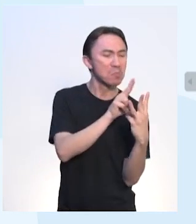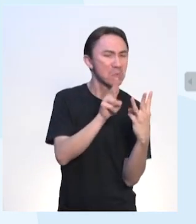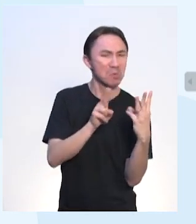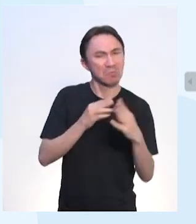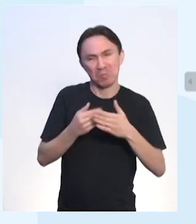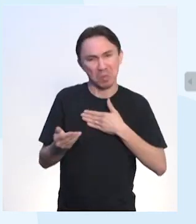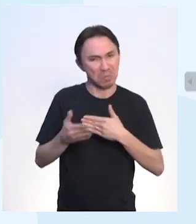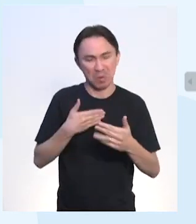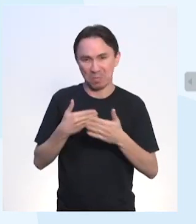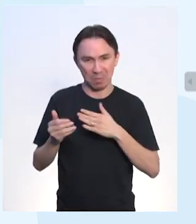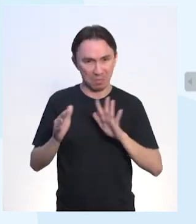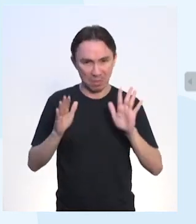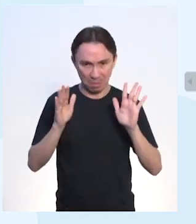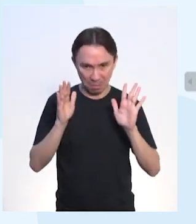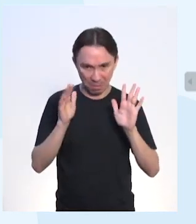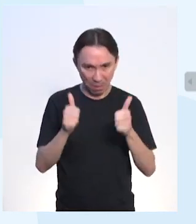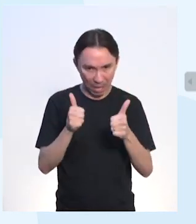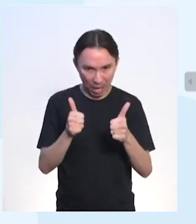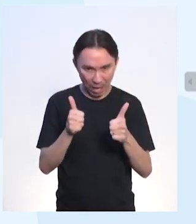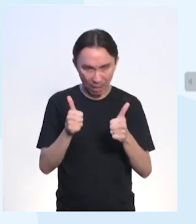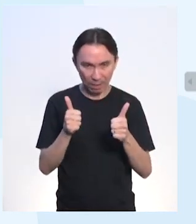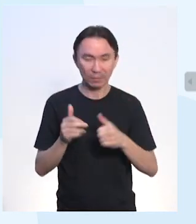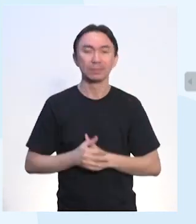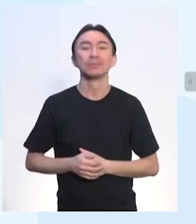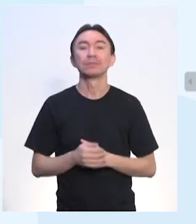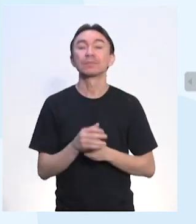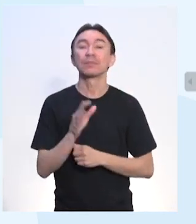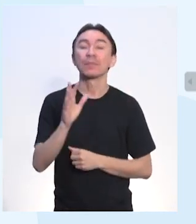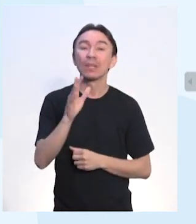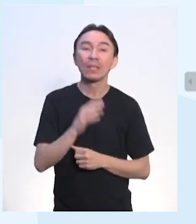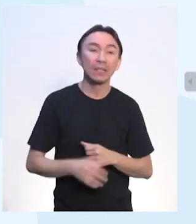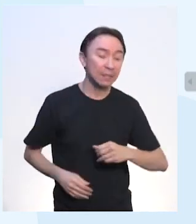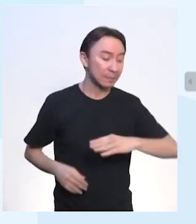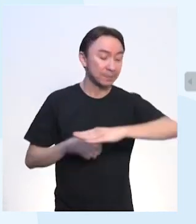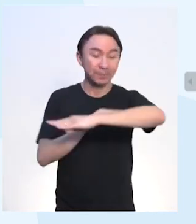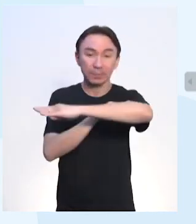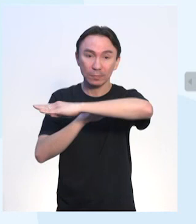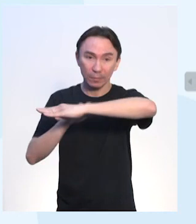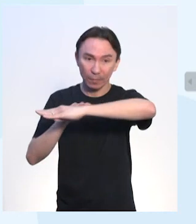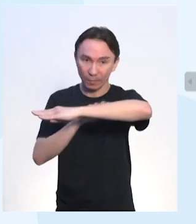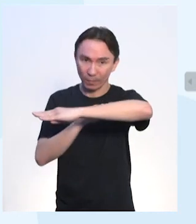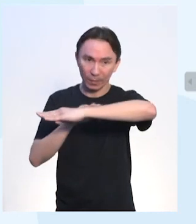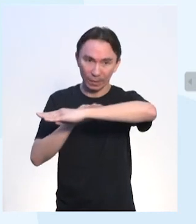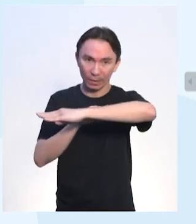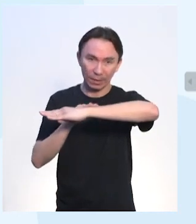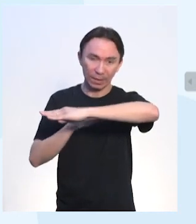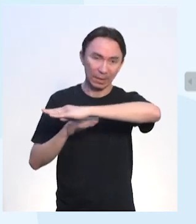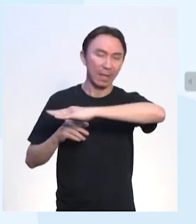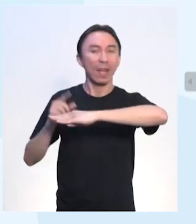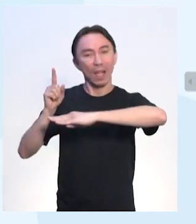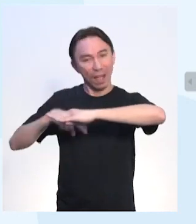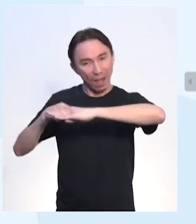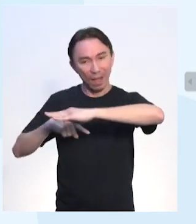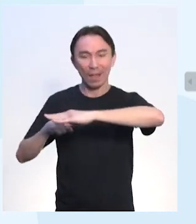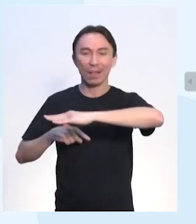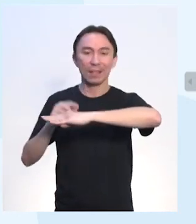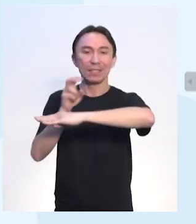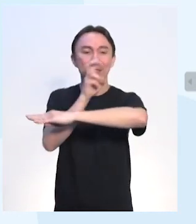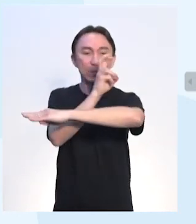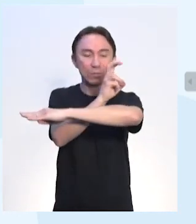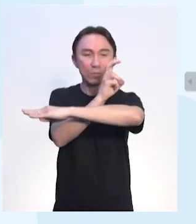as nossas repetições. Então, vamos lá. No numerador da fração, pego o total de crianças